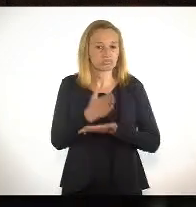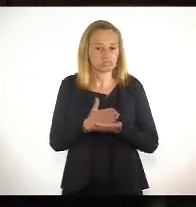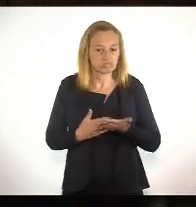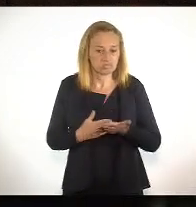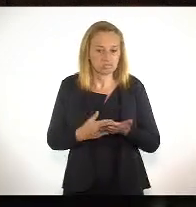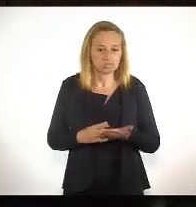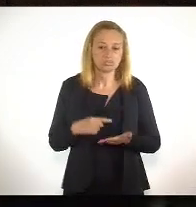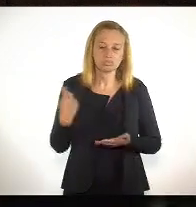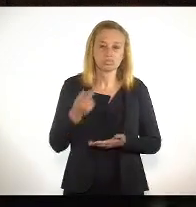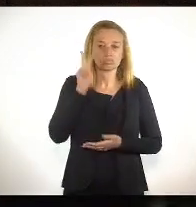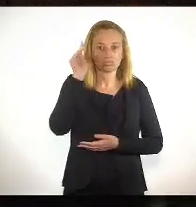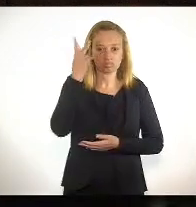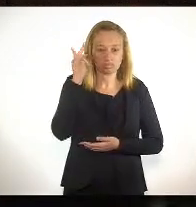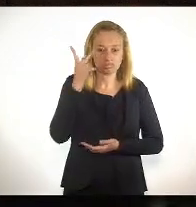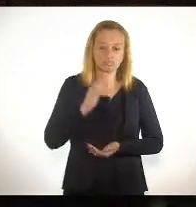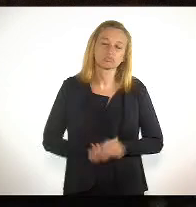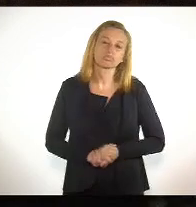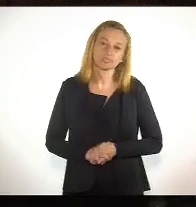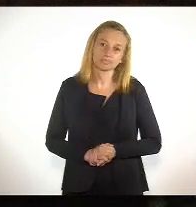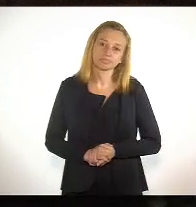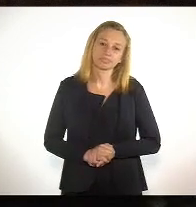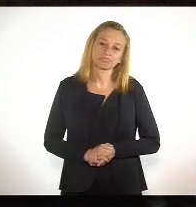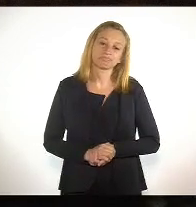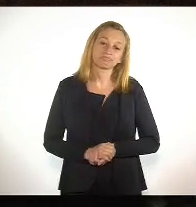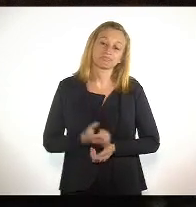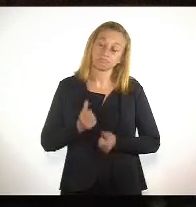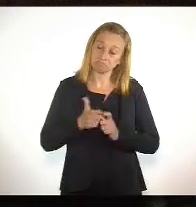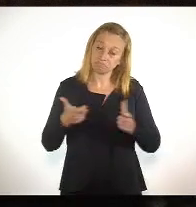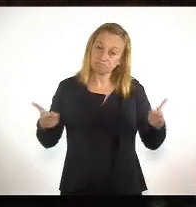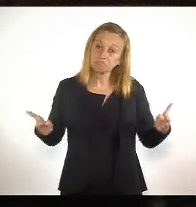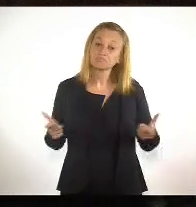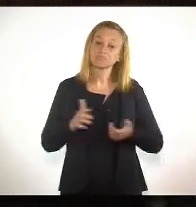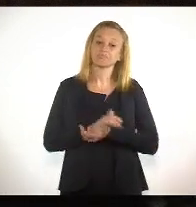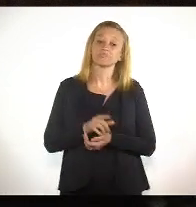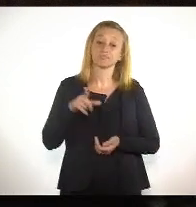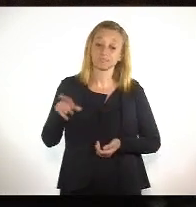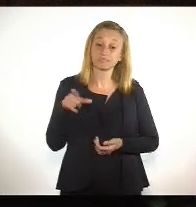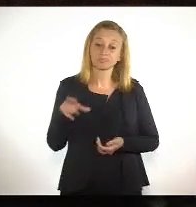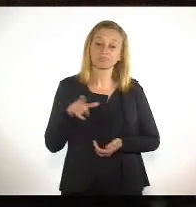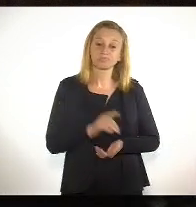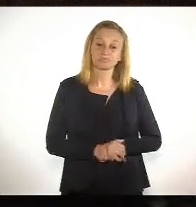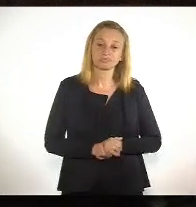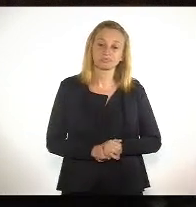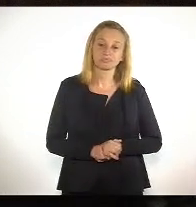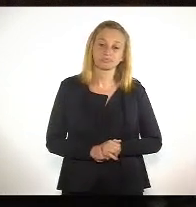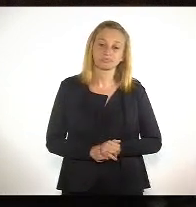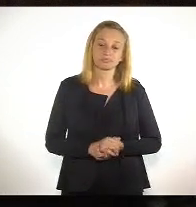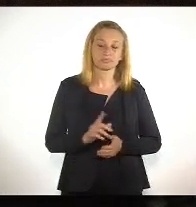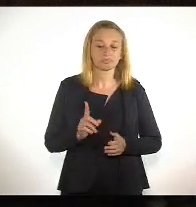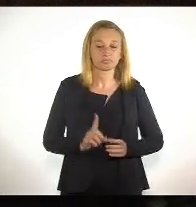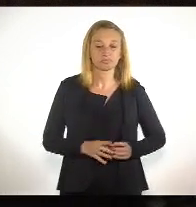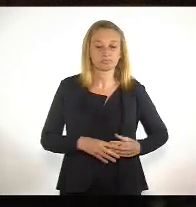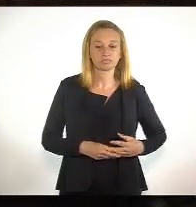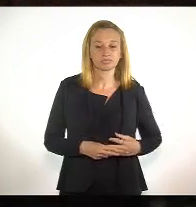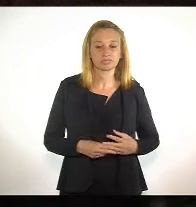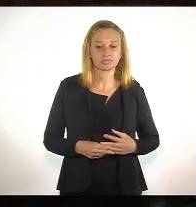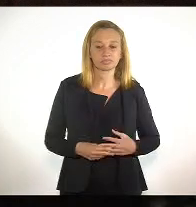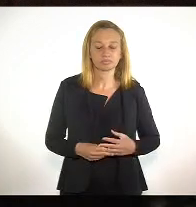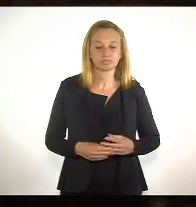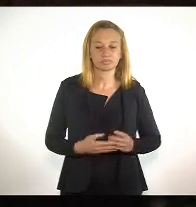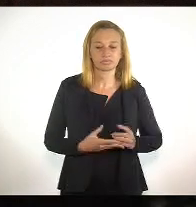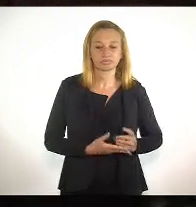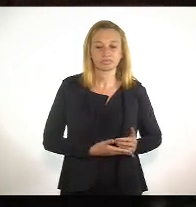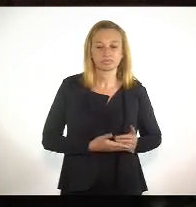da nossa história, foi tão grande que ele foi levado à presença do rei